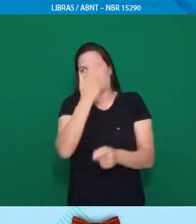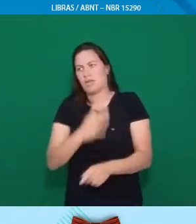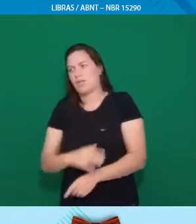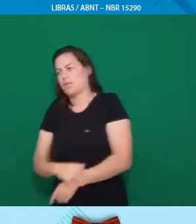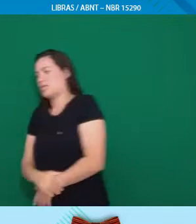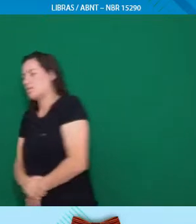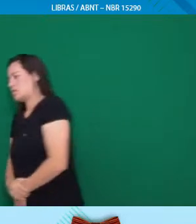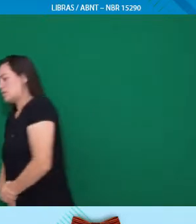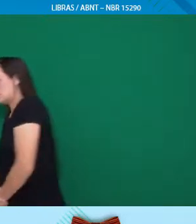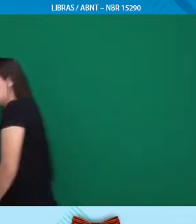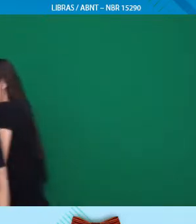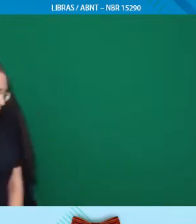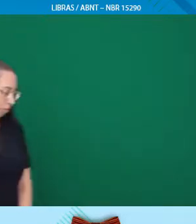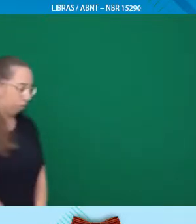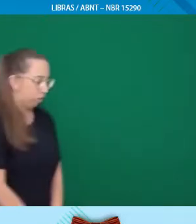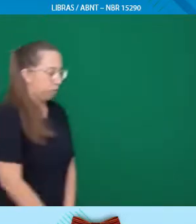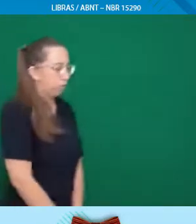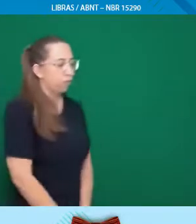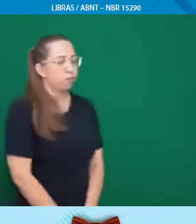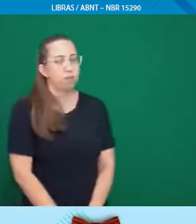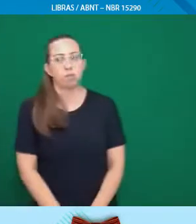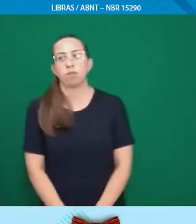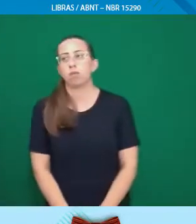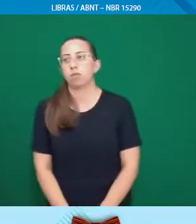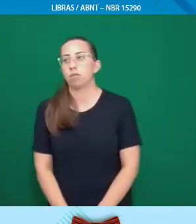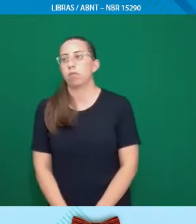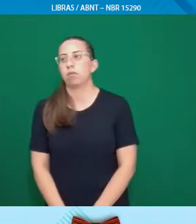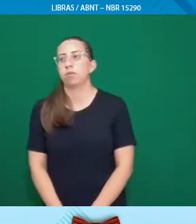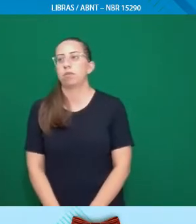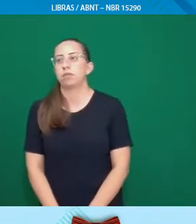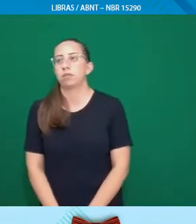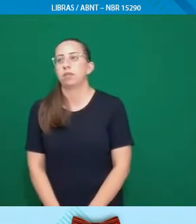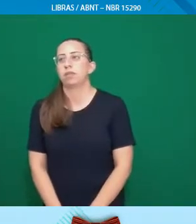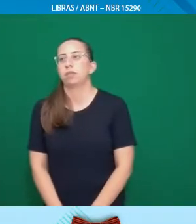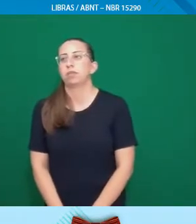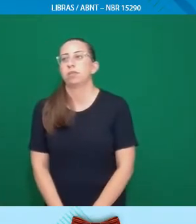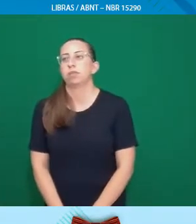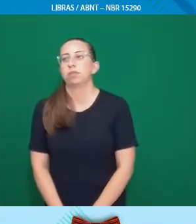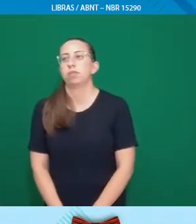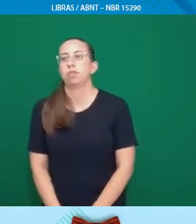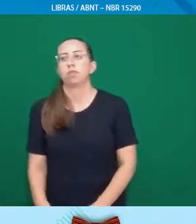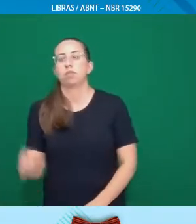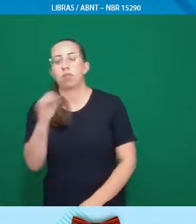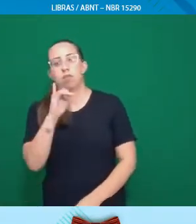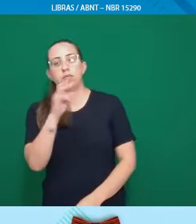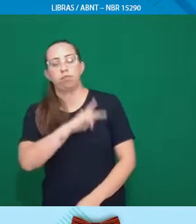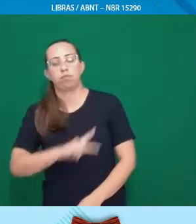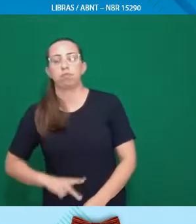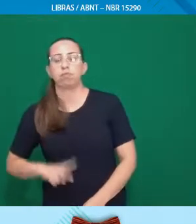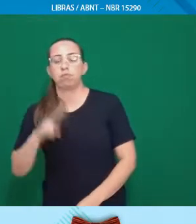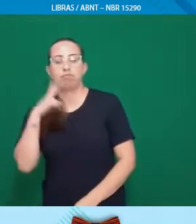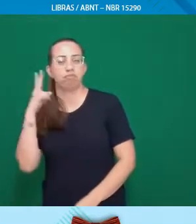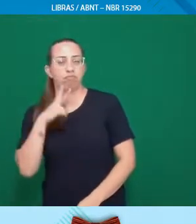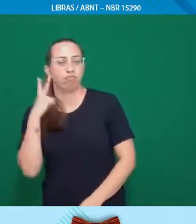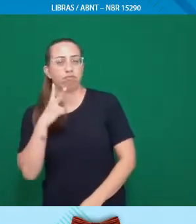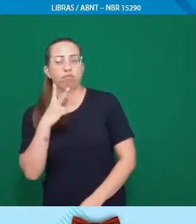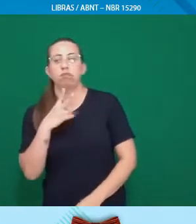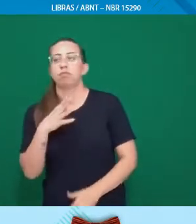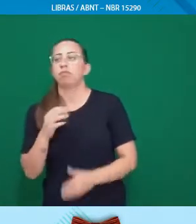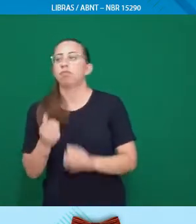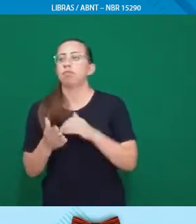bancada IMDB E aí o campeonato da nossa objetos demais vereadores vereadora